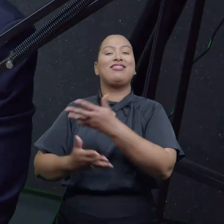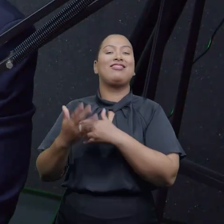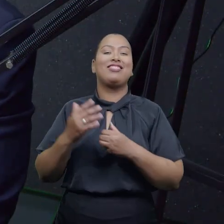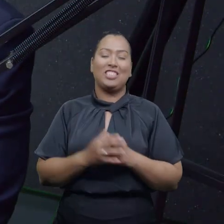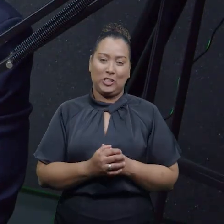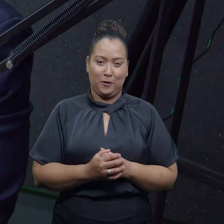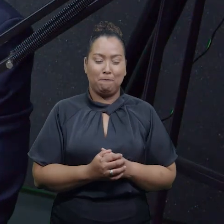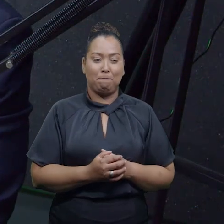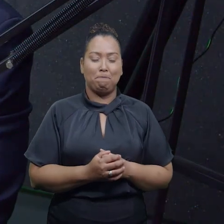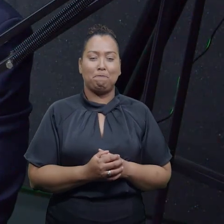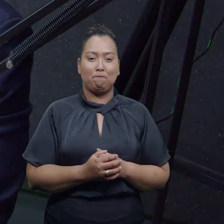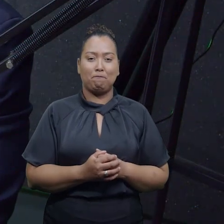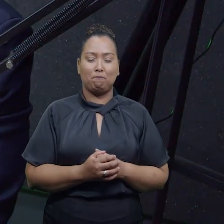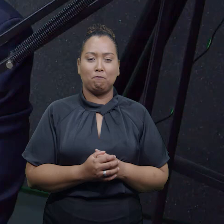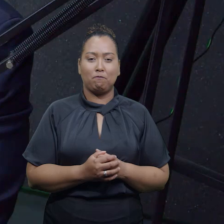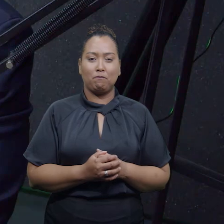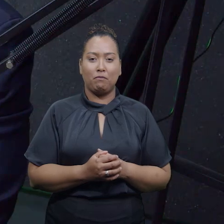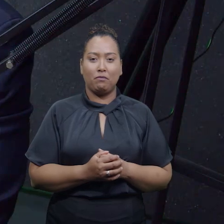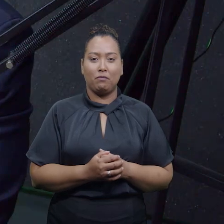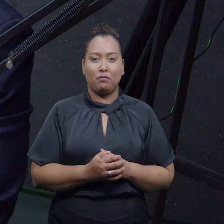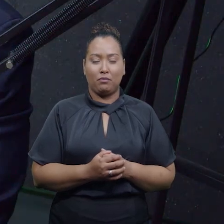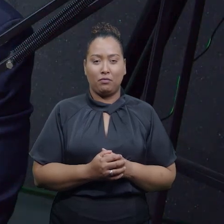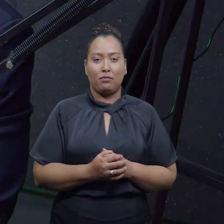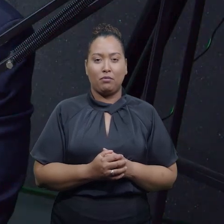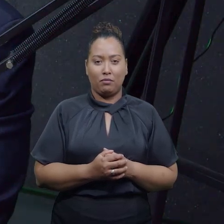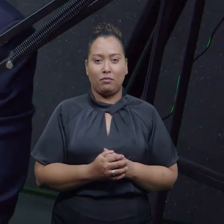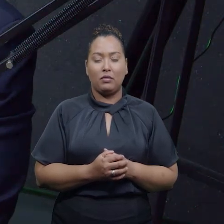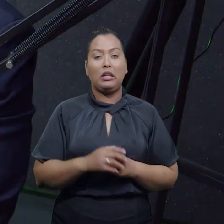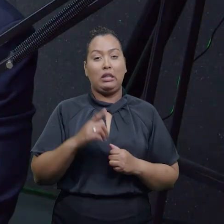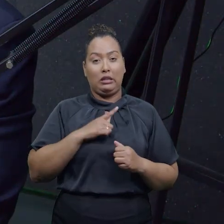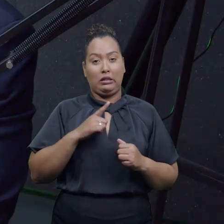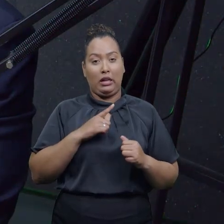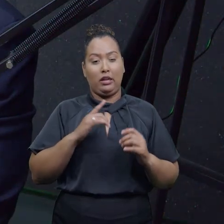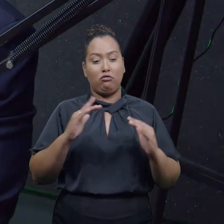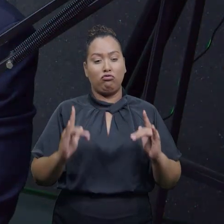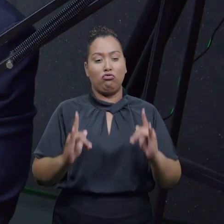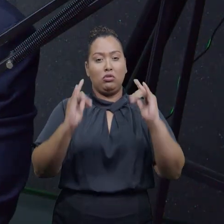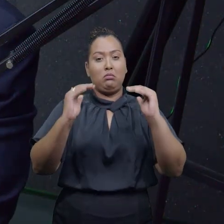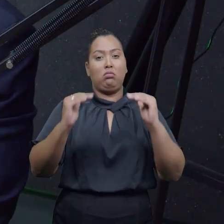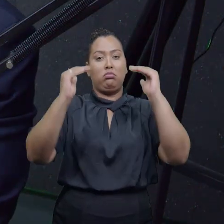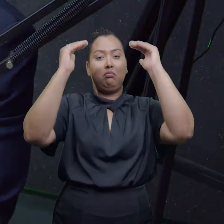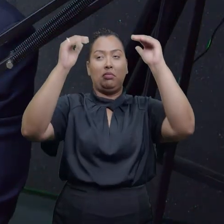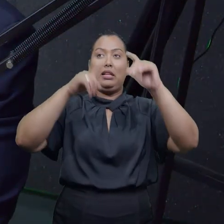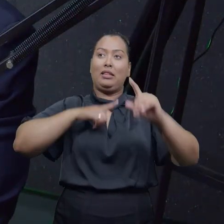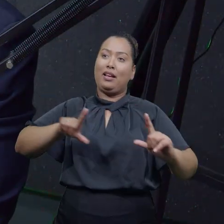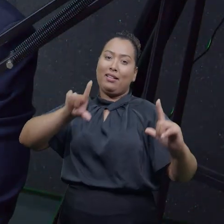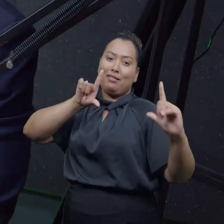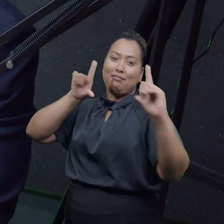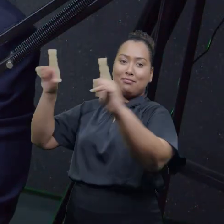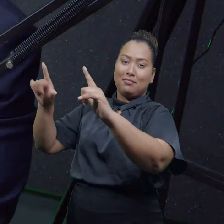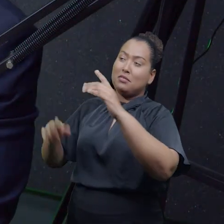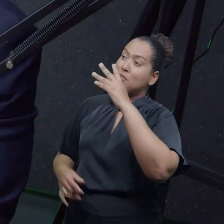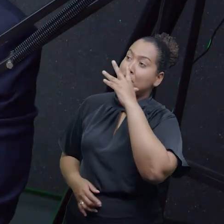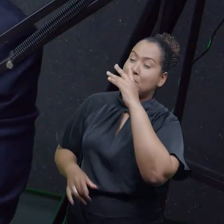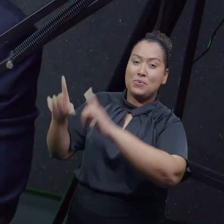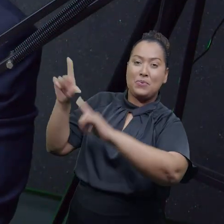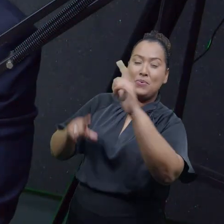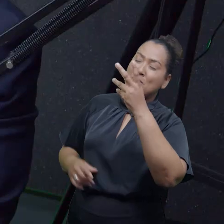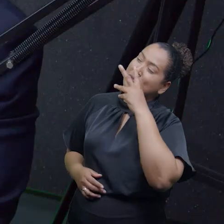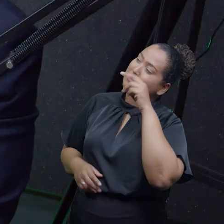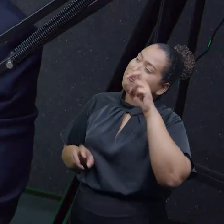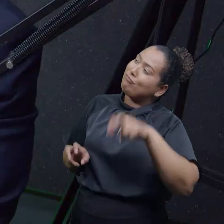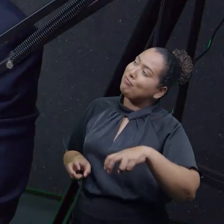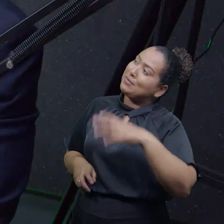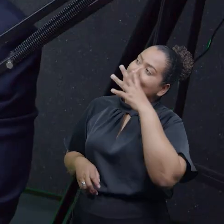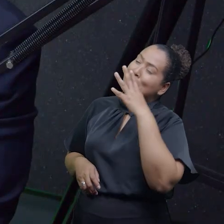no caso das CAC de Campinas, o hall de todos os andares tem uma televisão, que o pessoal pode sentar ali,